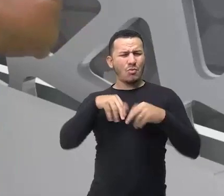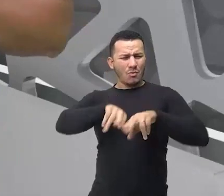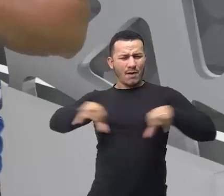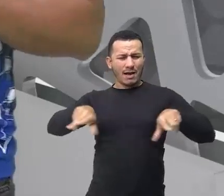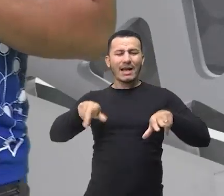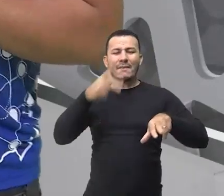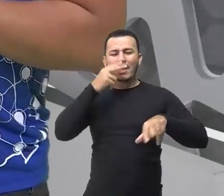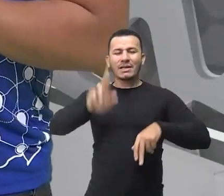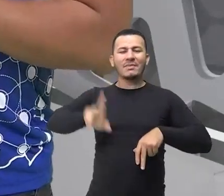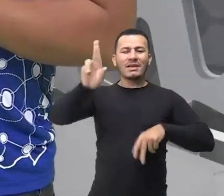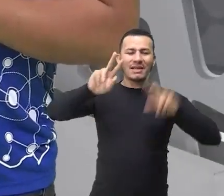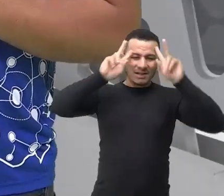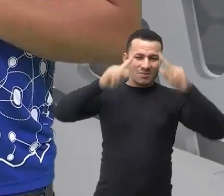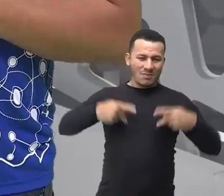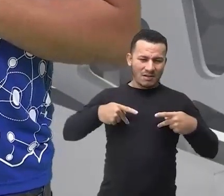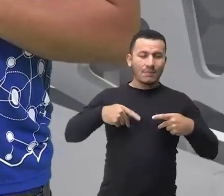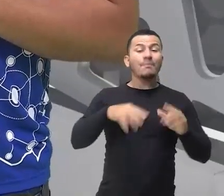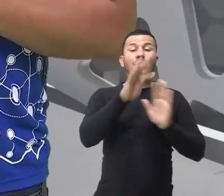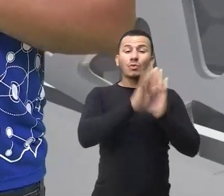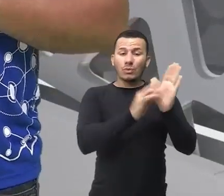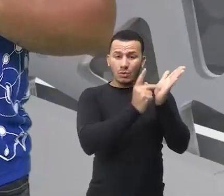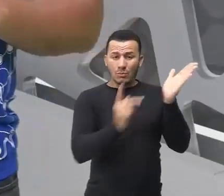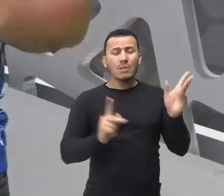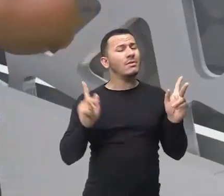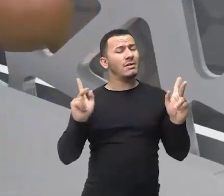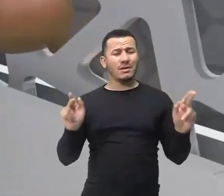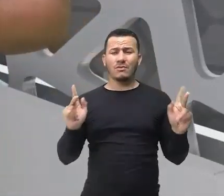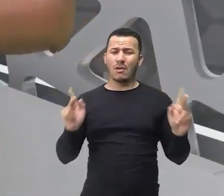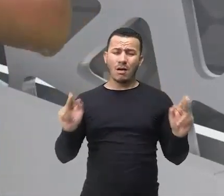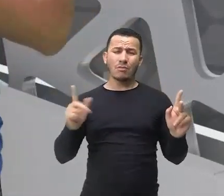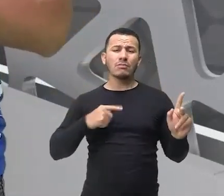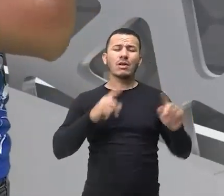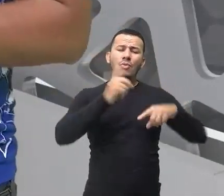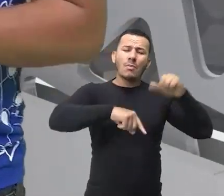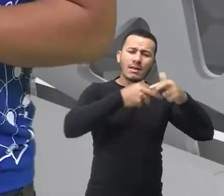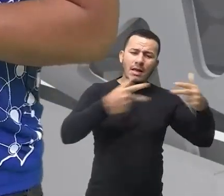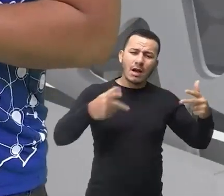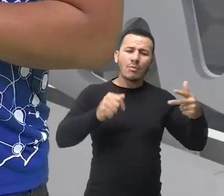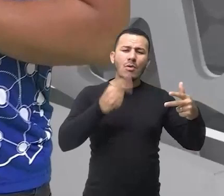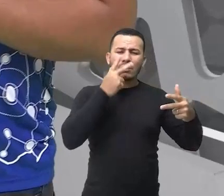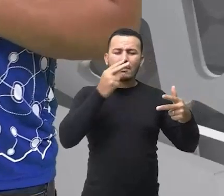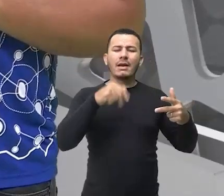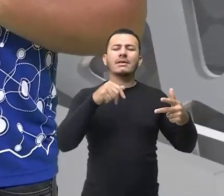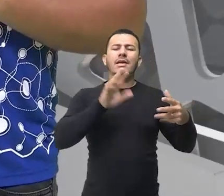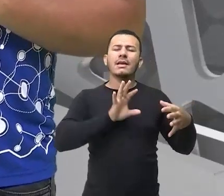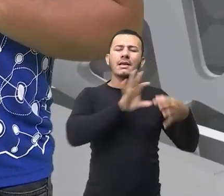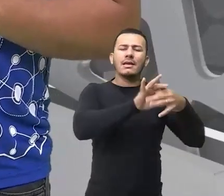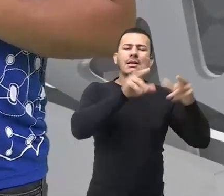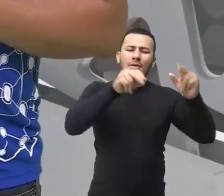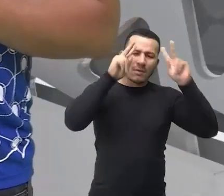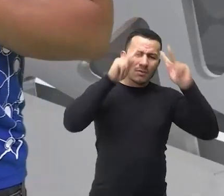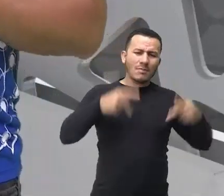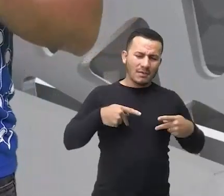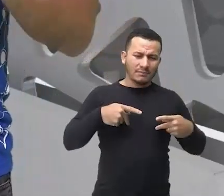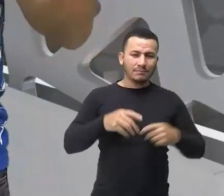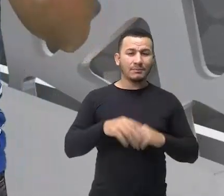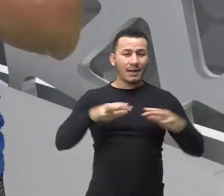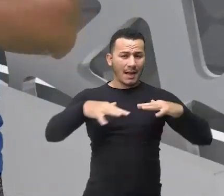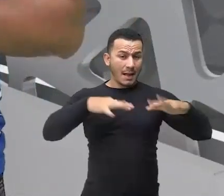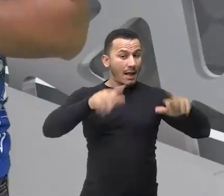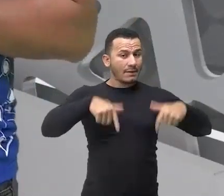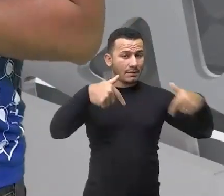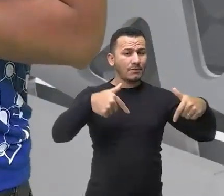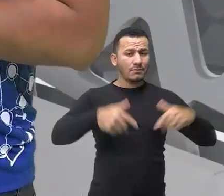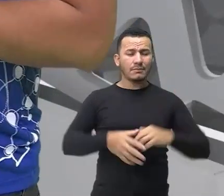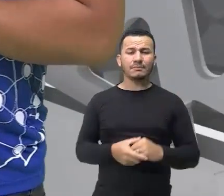os seres humanos. Num texto, como um poema, também pode ocorrer isso, certo? E aqui no nosso poema A Porta, perceba que nós